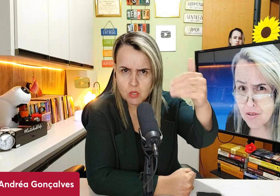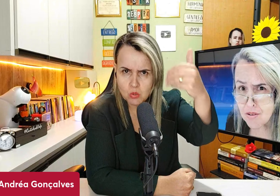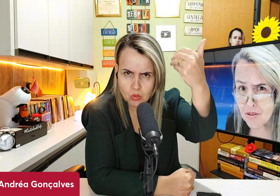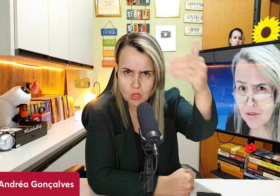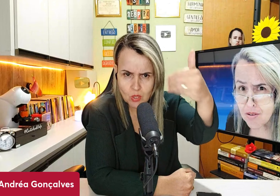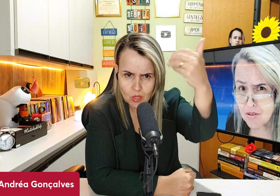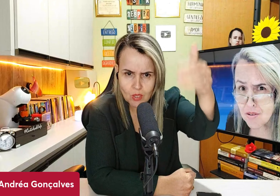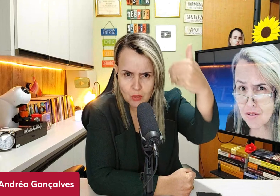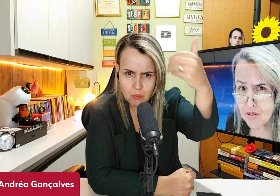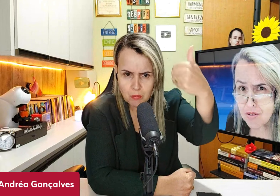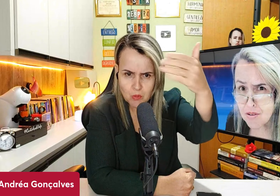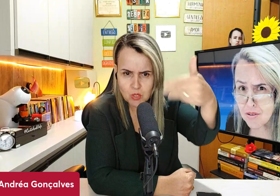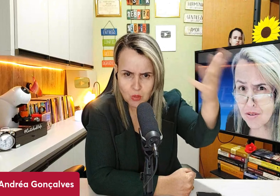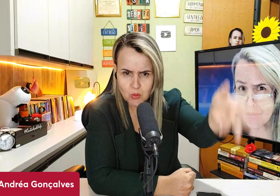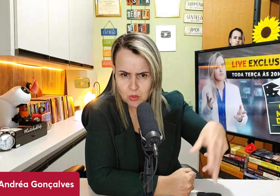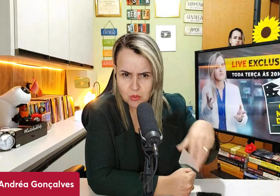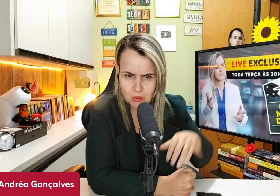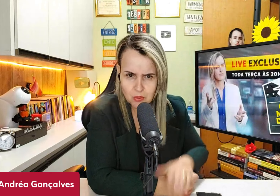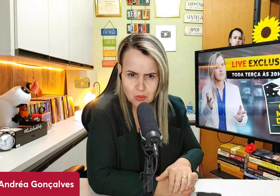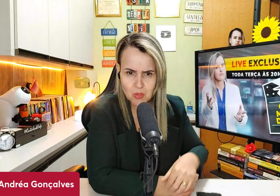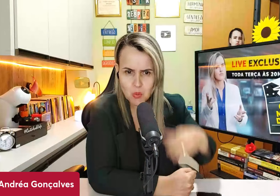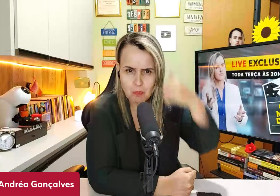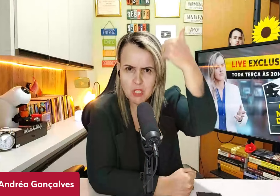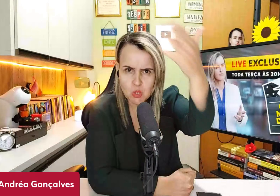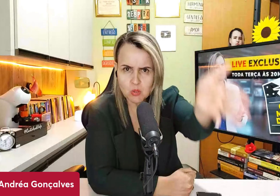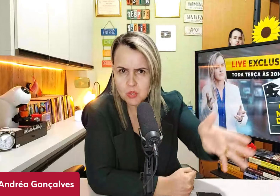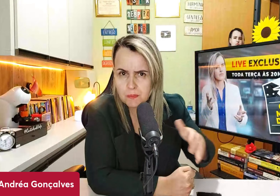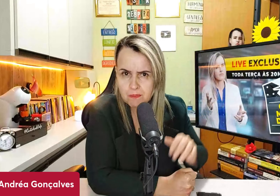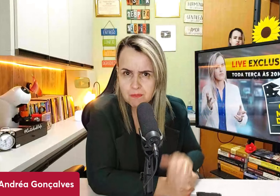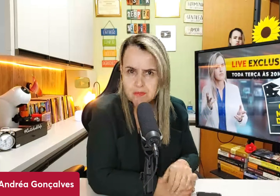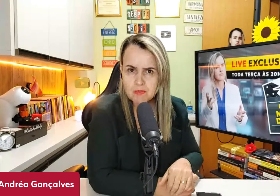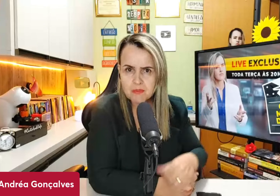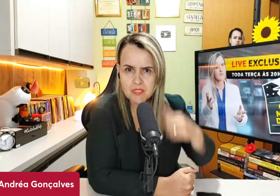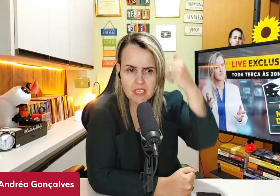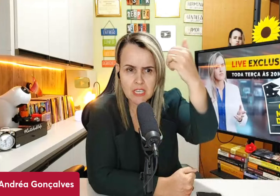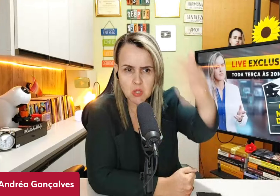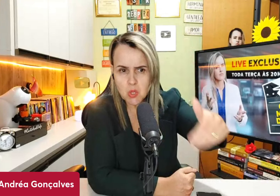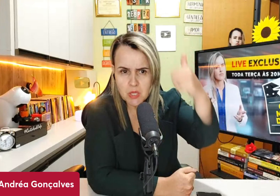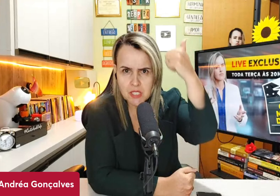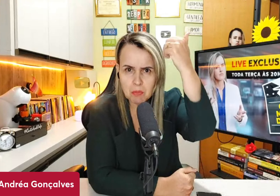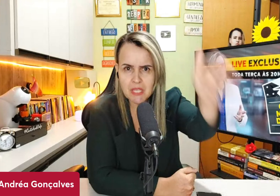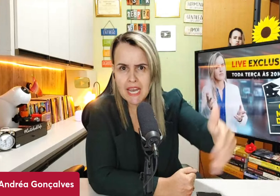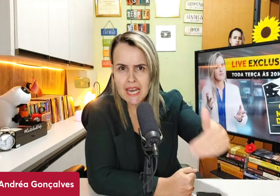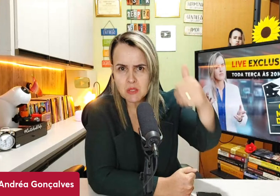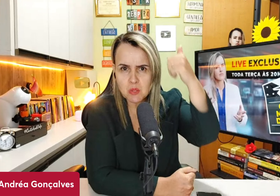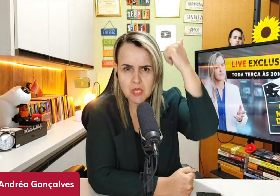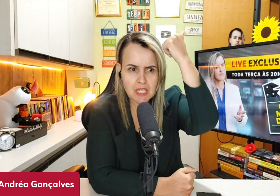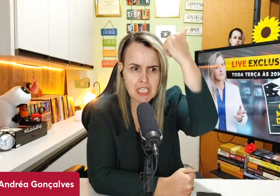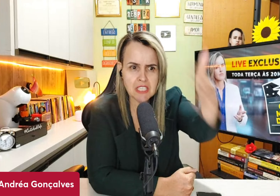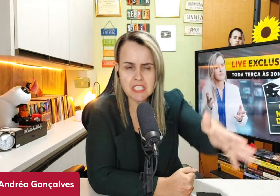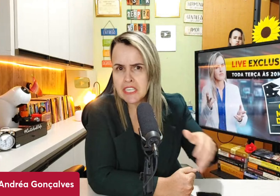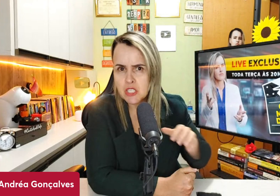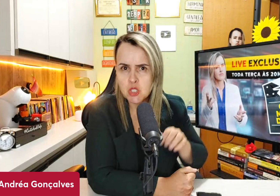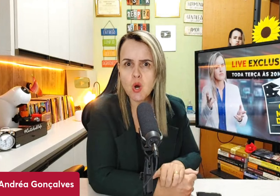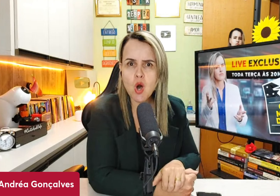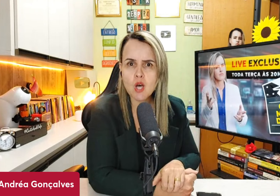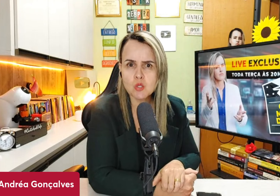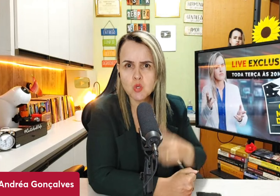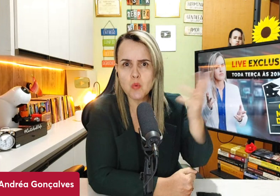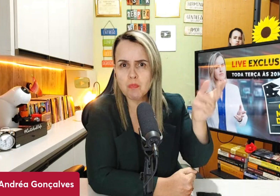dos seus dos seus cupich senadores deputados líderes